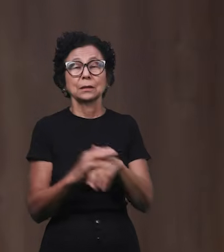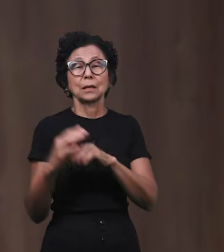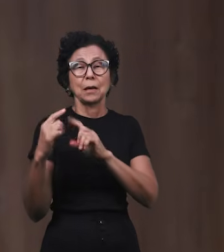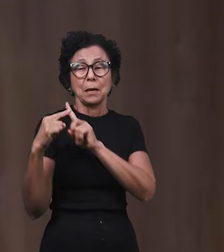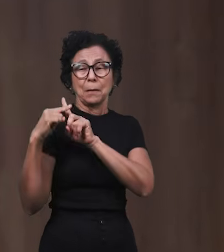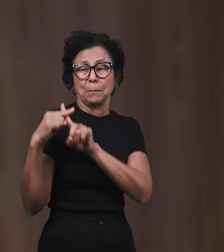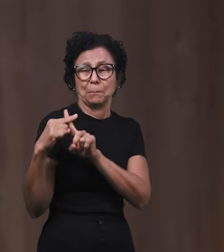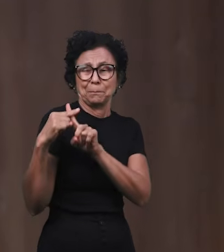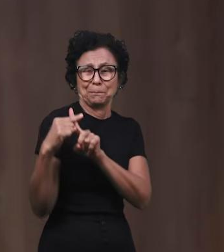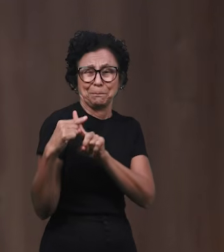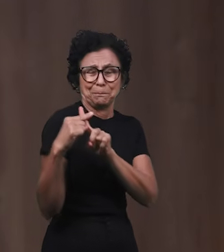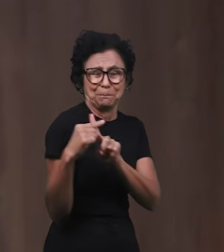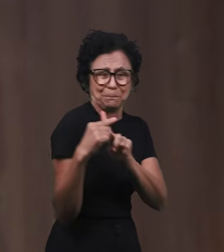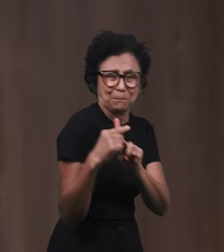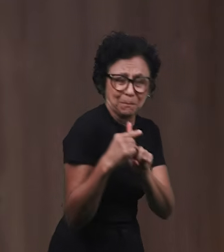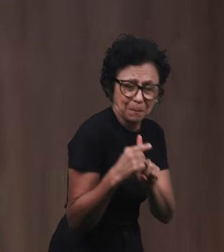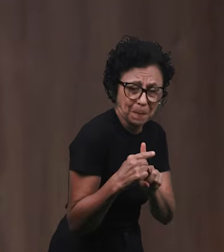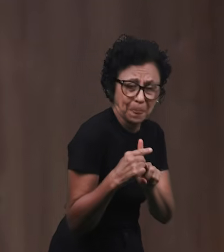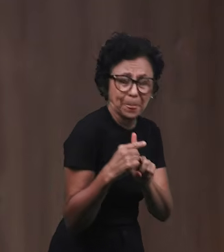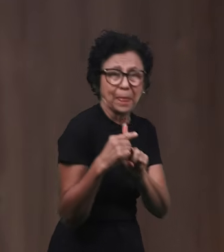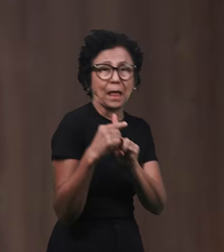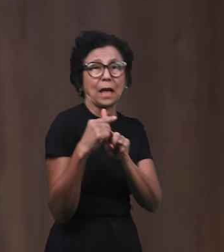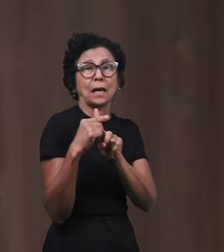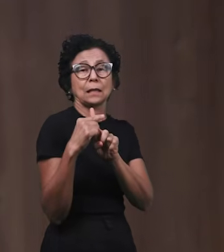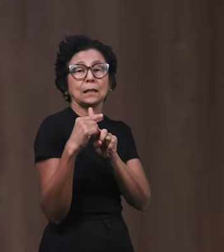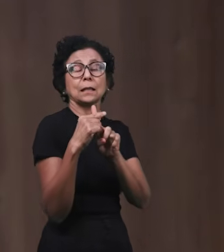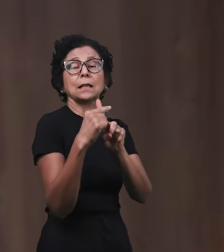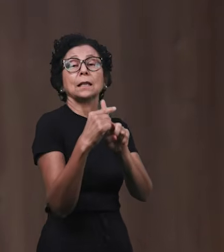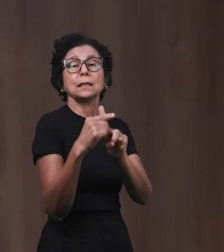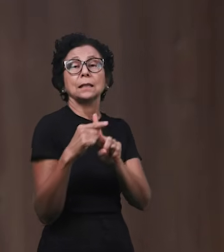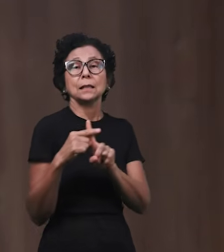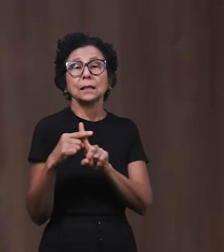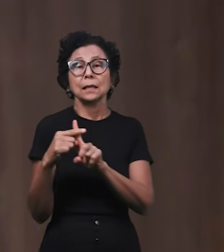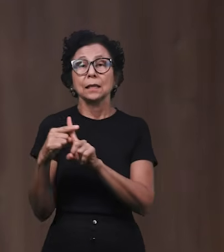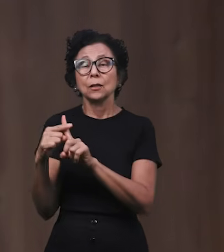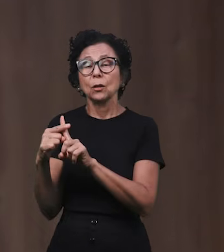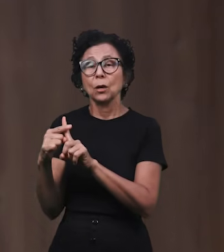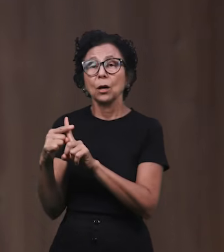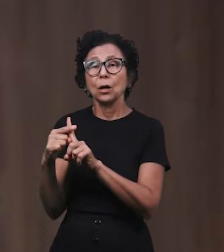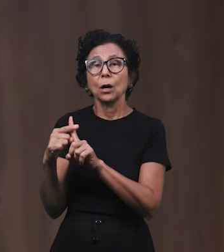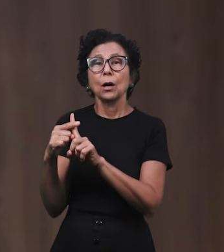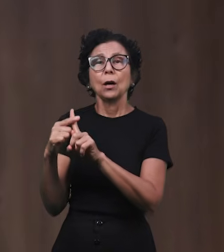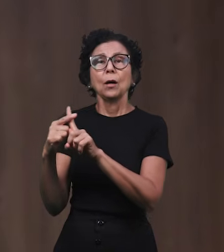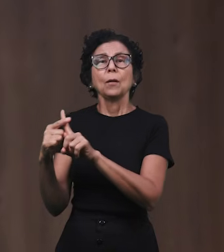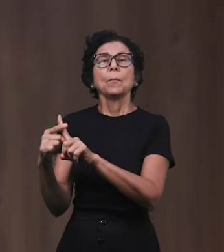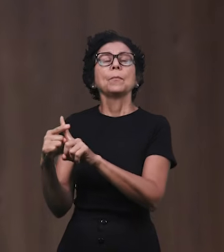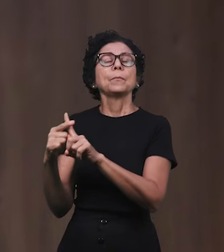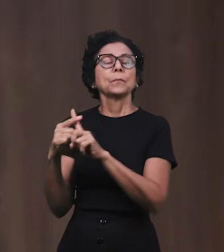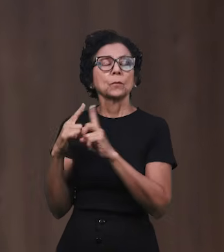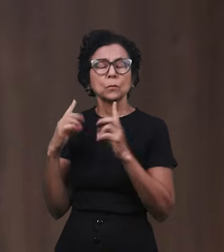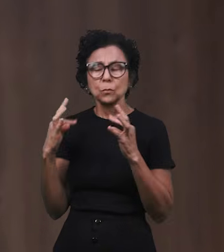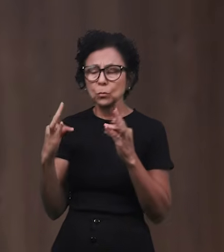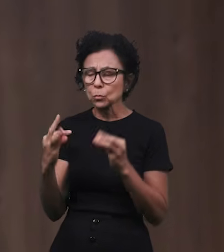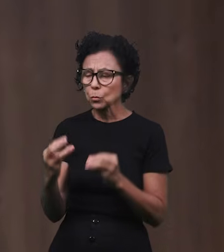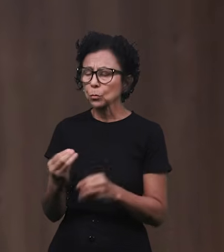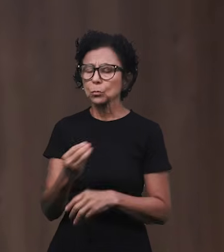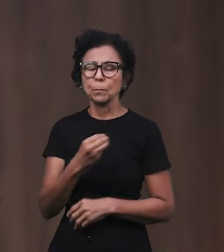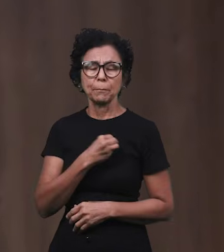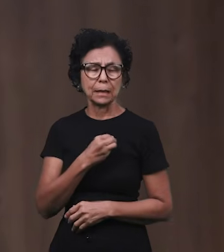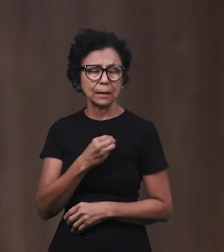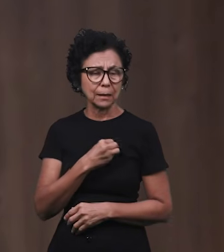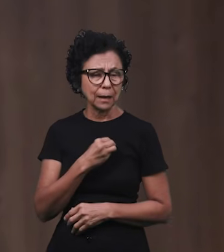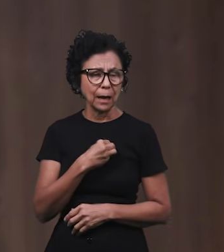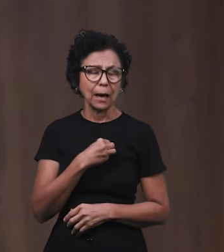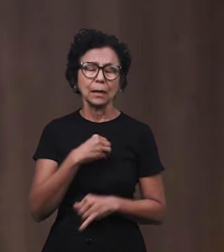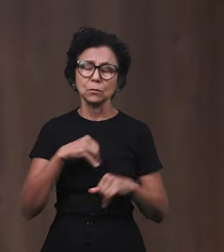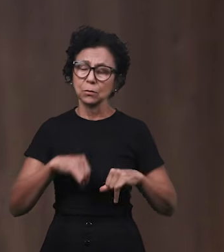a cruz, foi ali que ele pegou o que Natália já trouxe, né? Então o pecado trouxe para cá, se eu estava doente, as